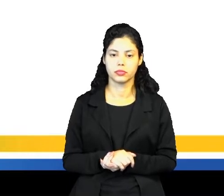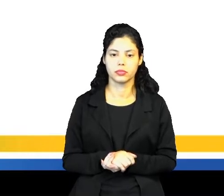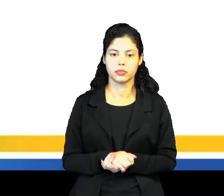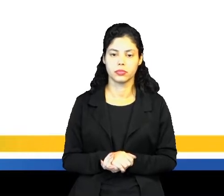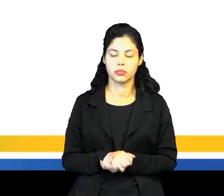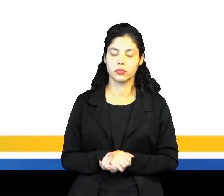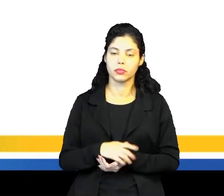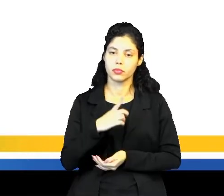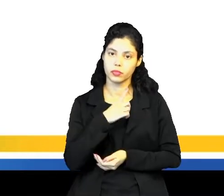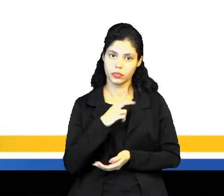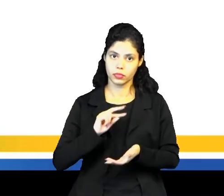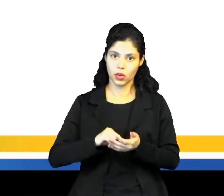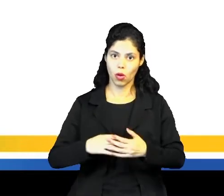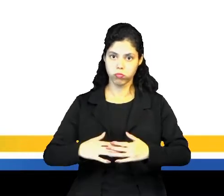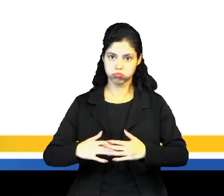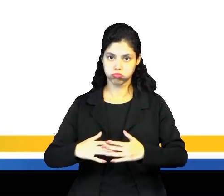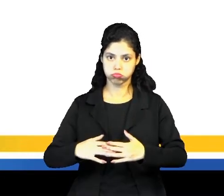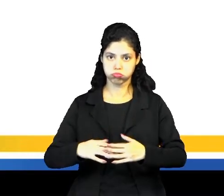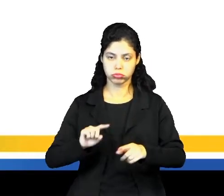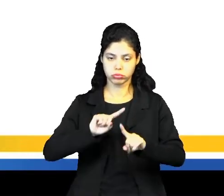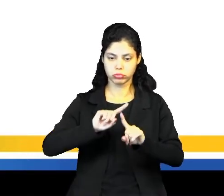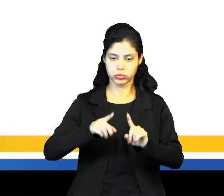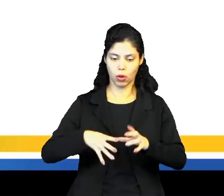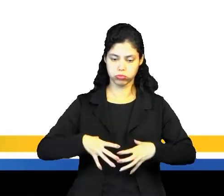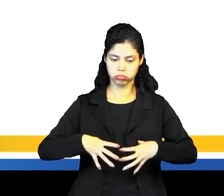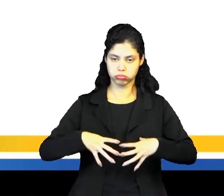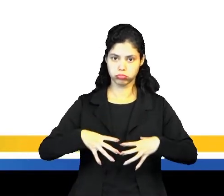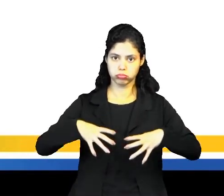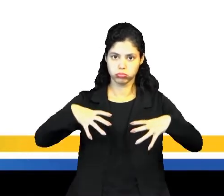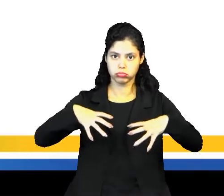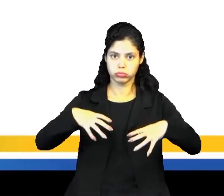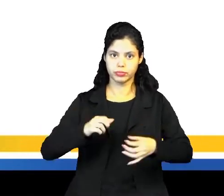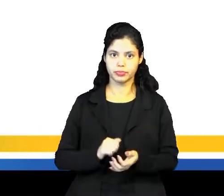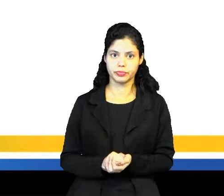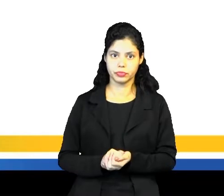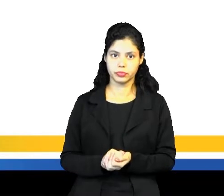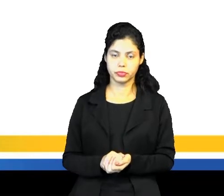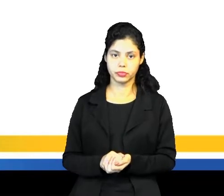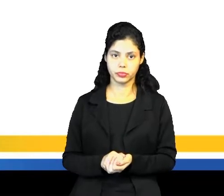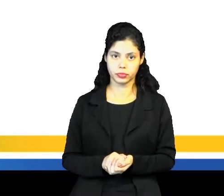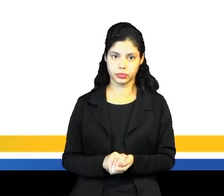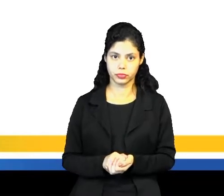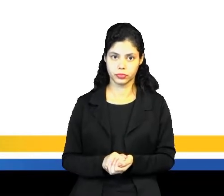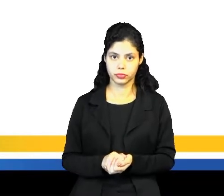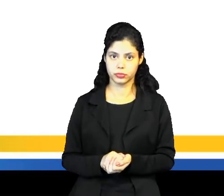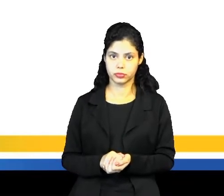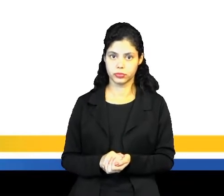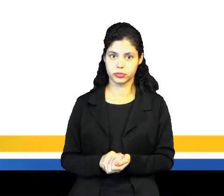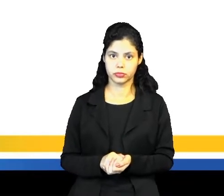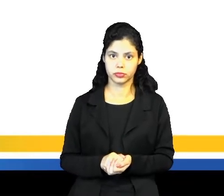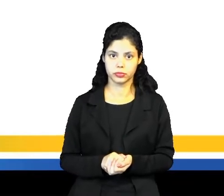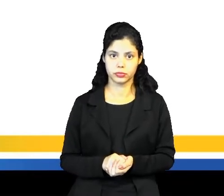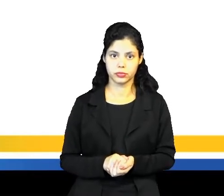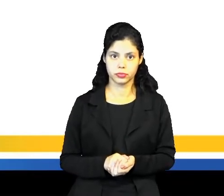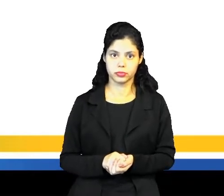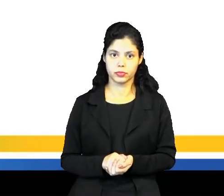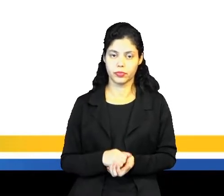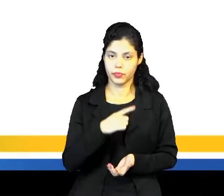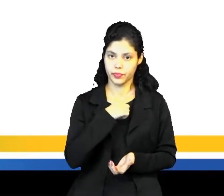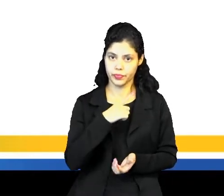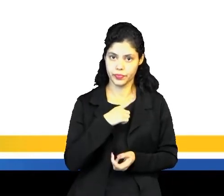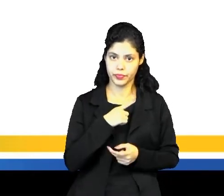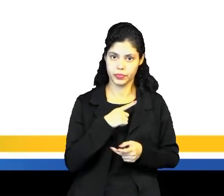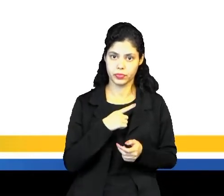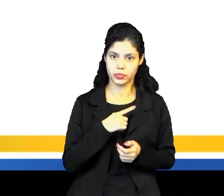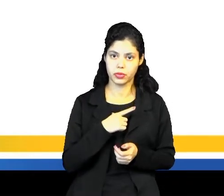né? Isso quer dizer que ele é buchudo, né? Tem a barriga grande, tá? Largo de pernas, ancho de suelas, né? Ou seja, tem